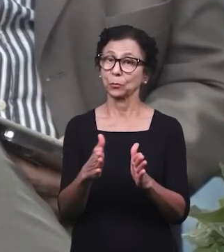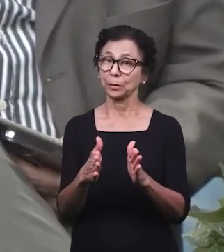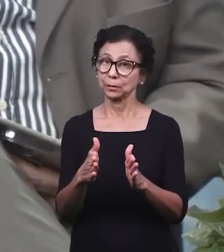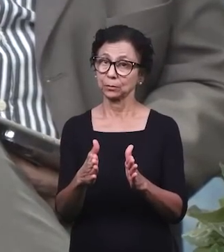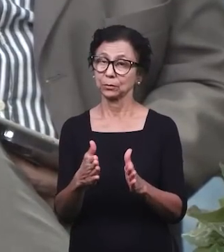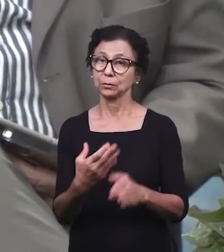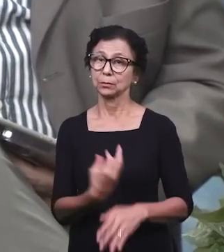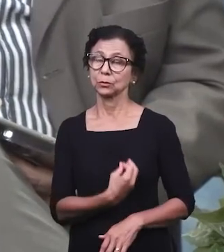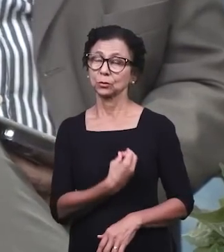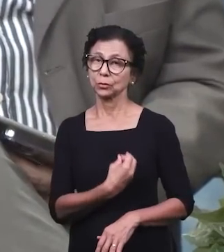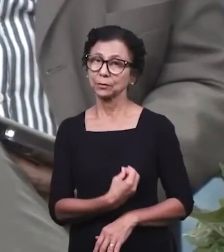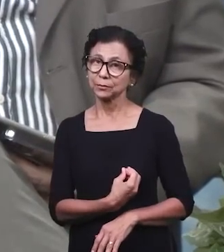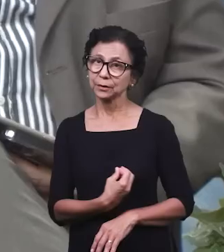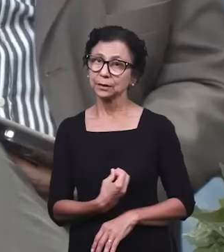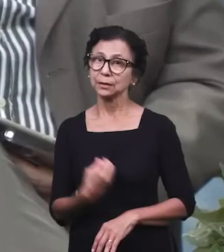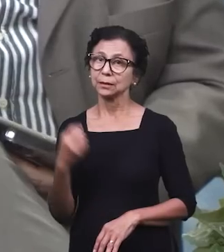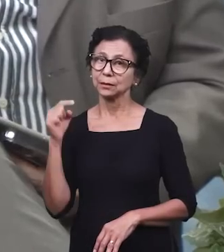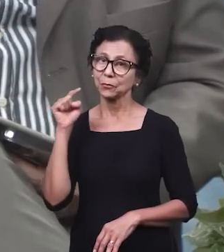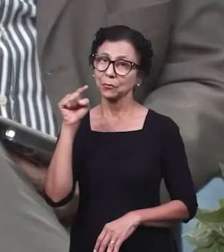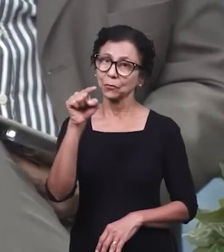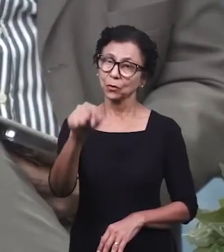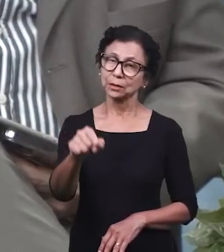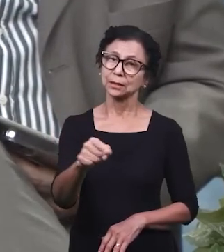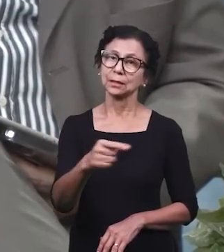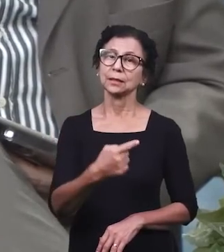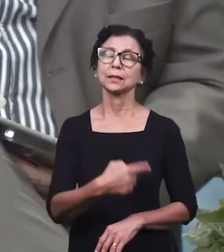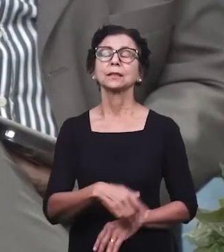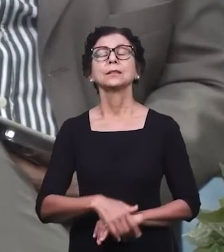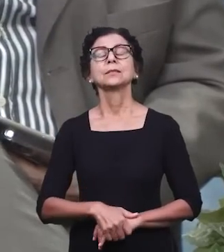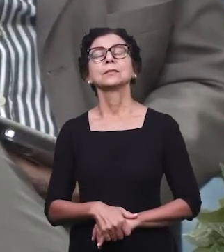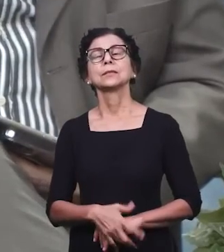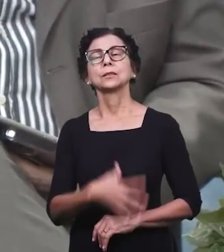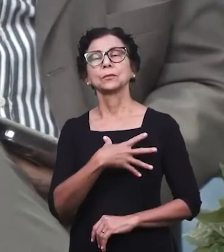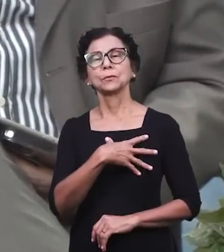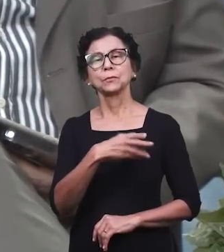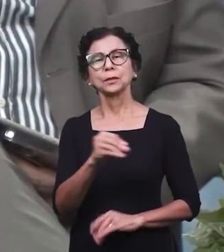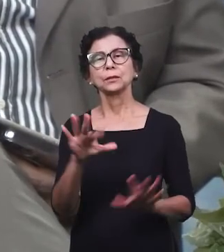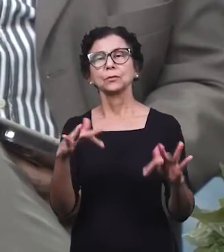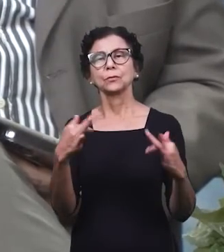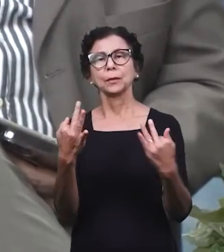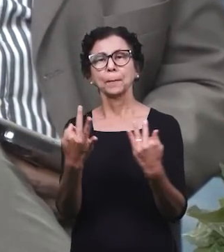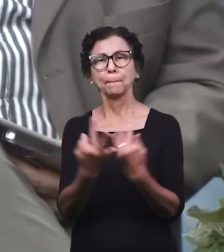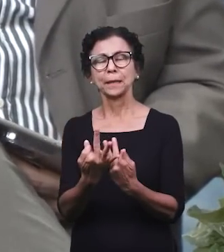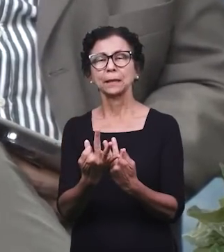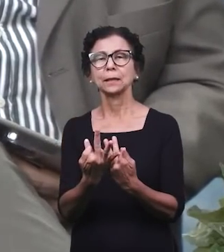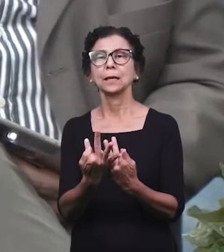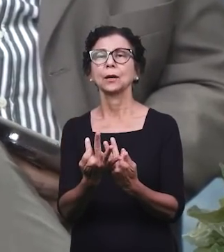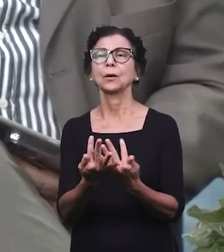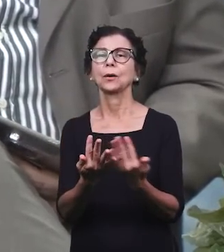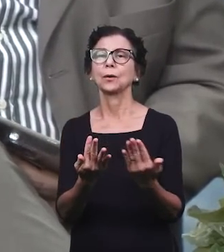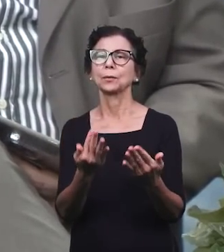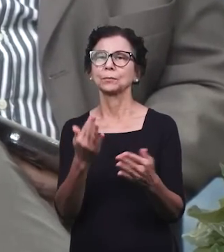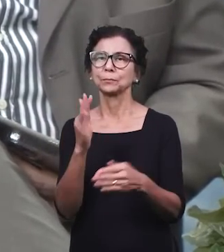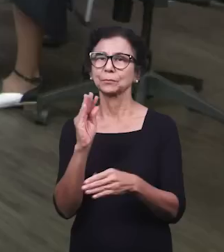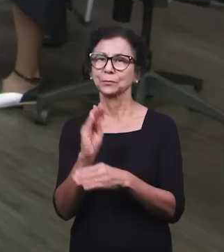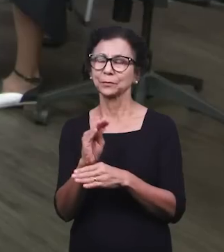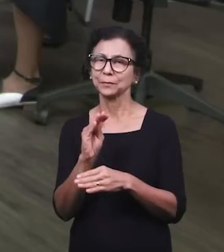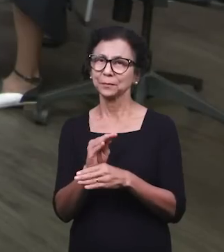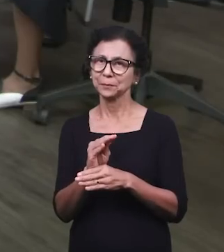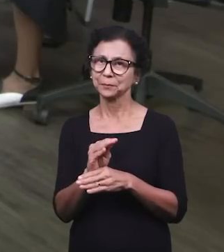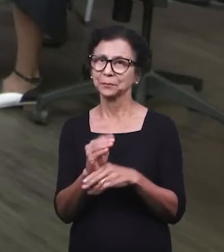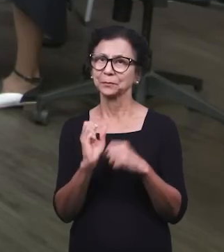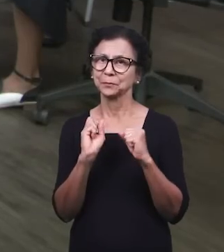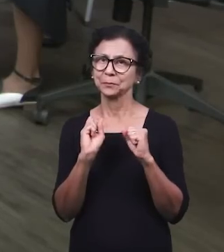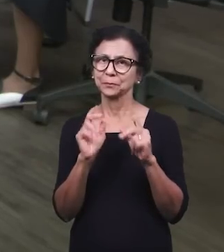sim, dos seus filhos, da sua família, e você precisa desde já fazer esse planejamento. Isso é muito interessante,